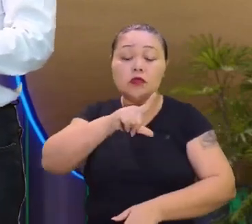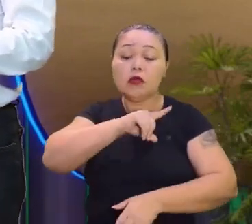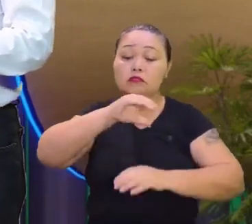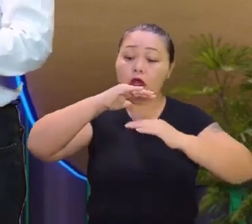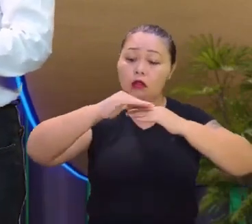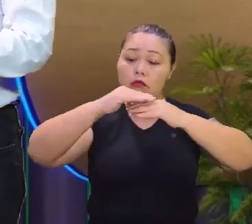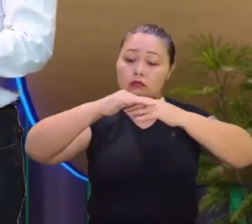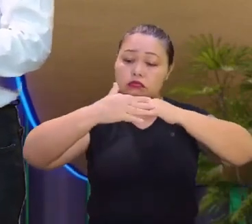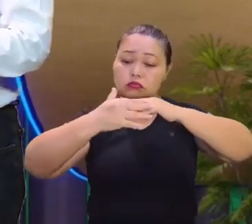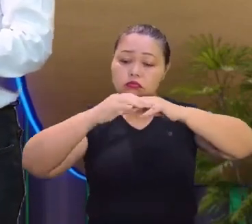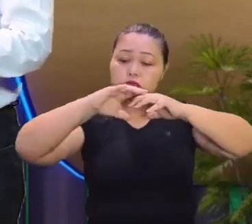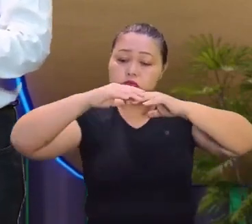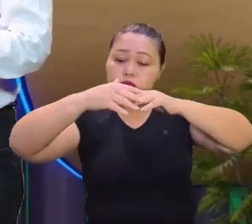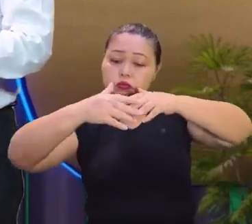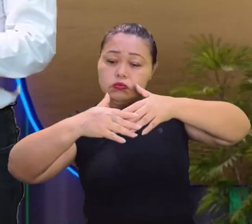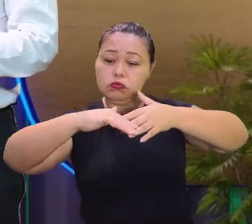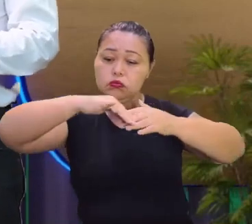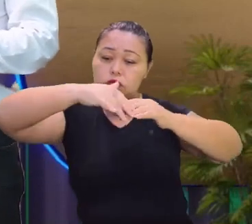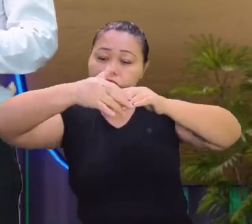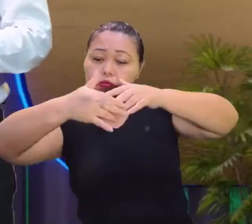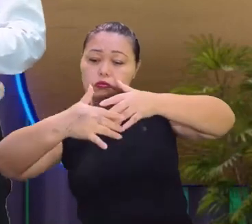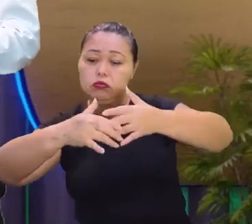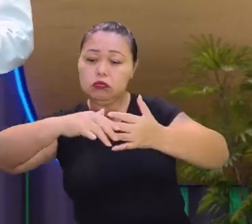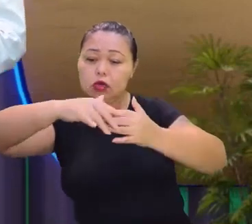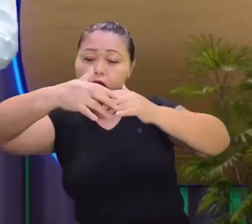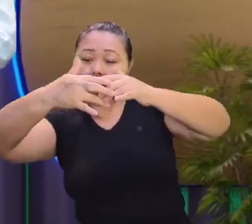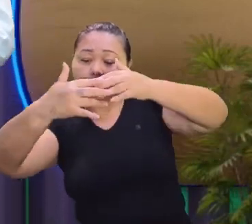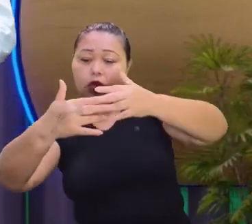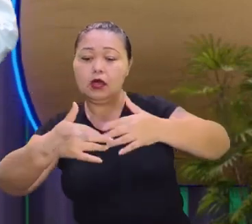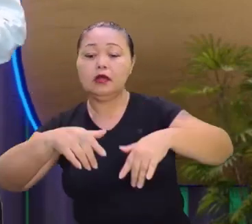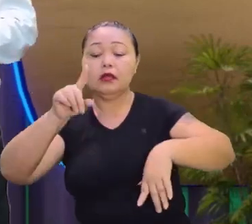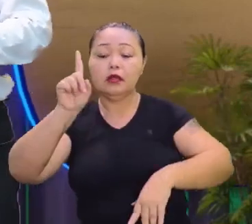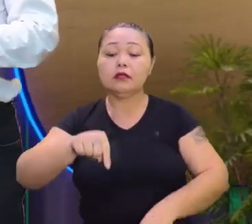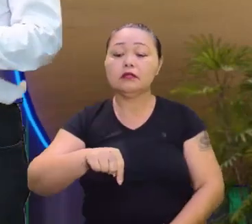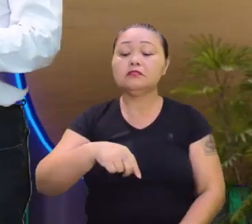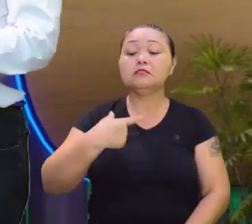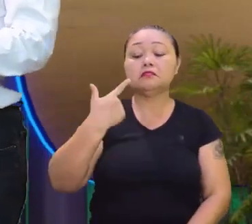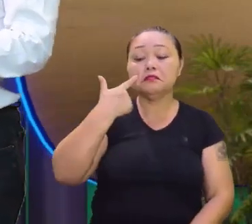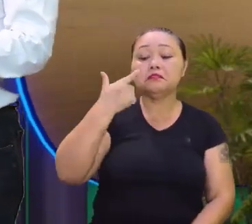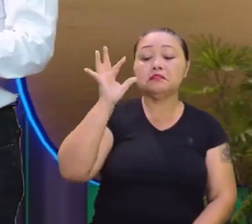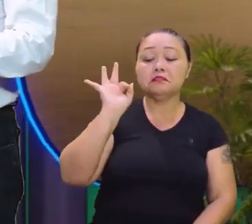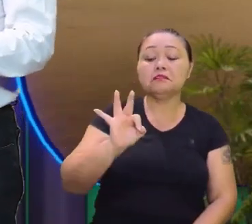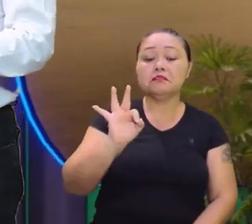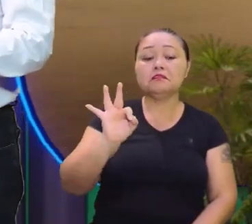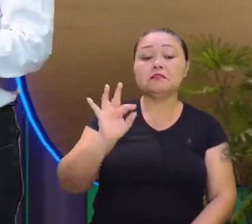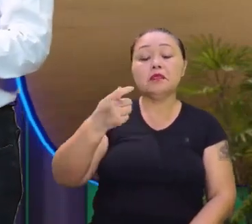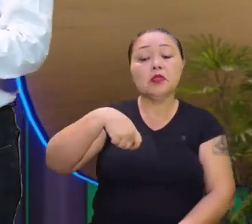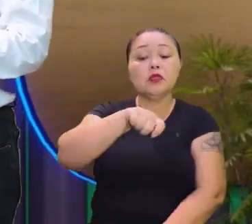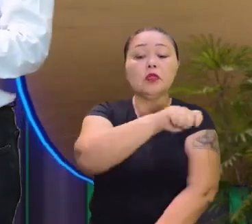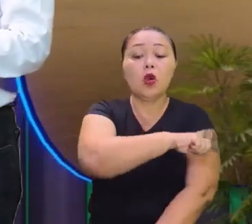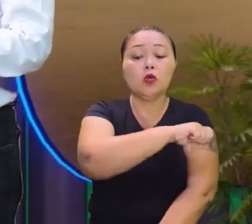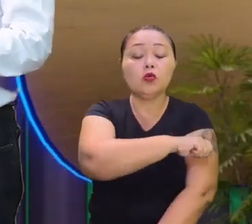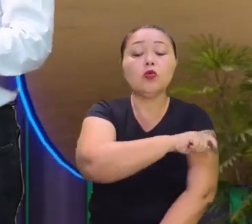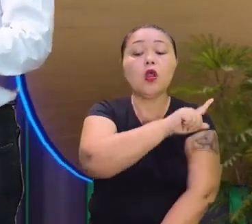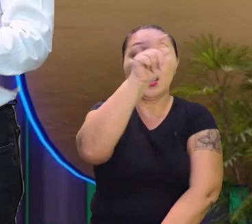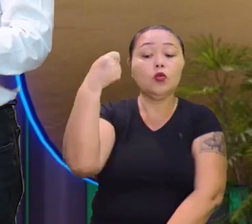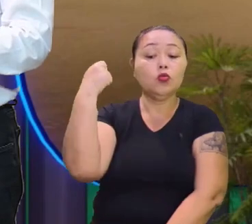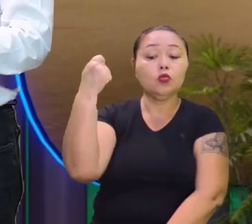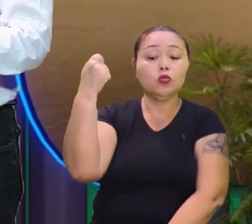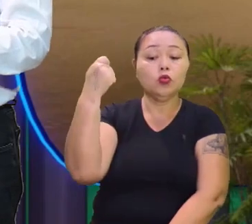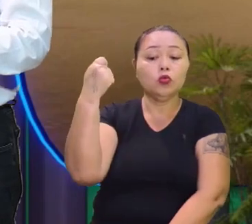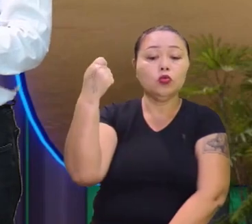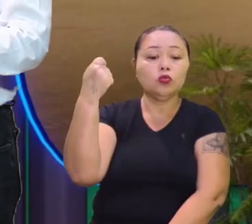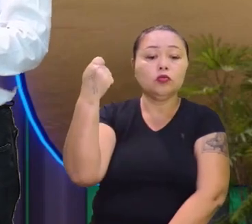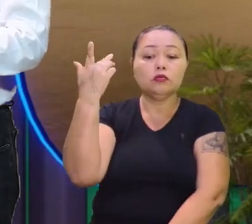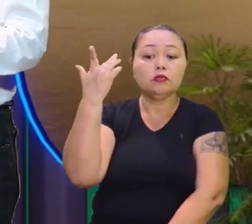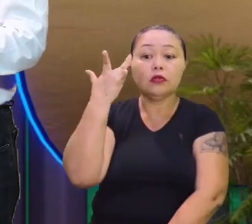muitas madeiras mesmo, tronco descendo aí o Rio Madeira. Exatamente. Excelente observação, porque o nosso aluno que está lá no sul,